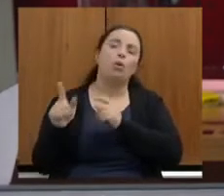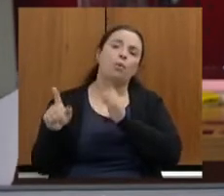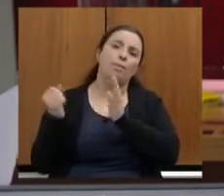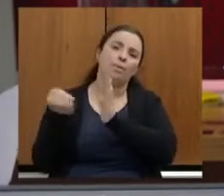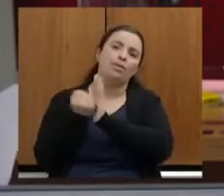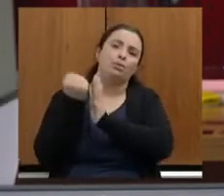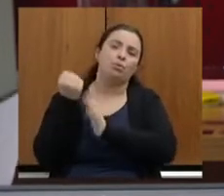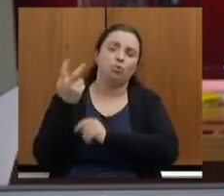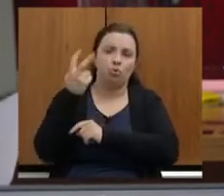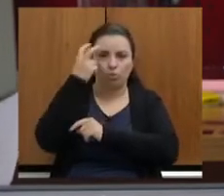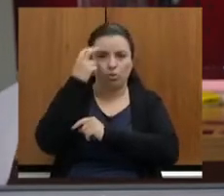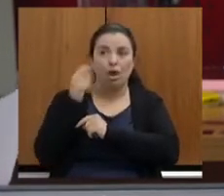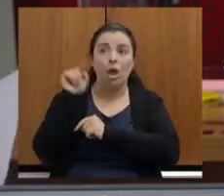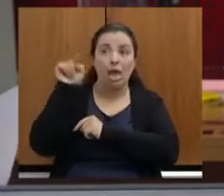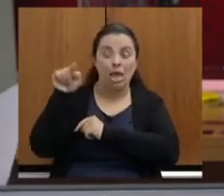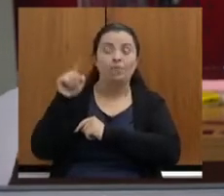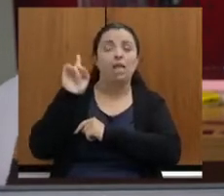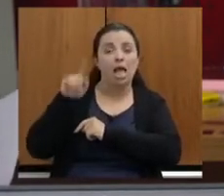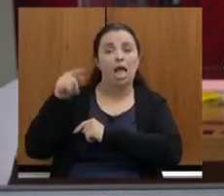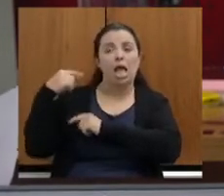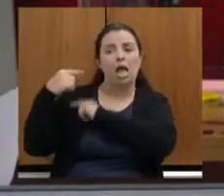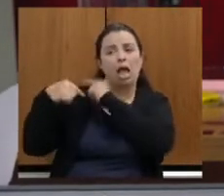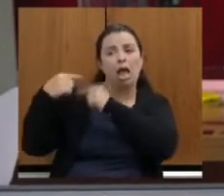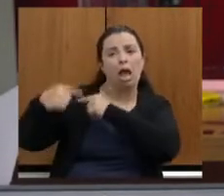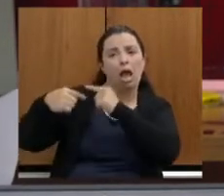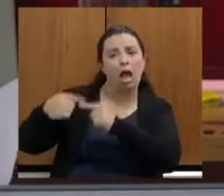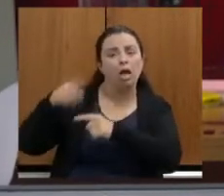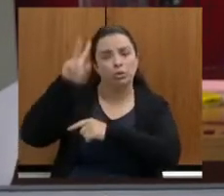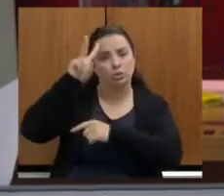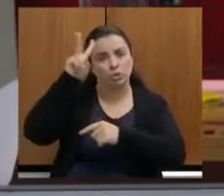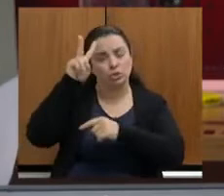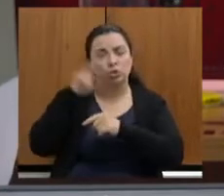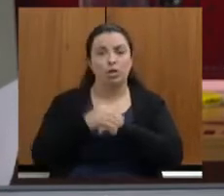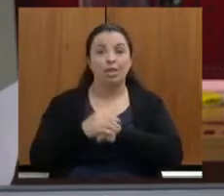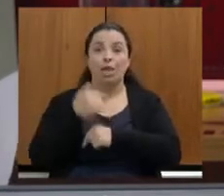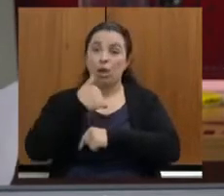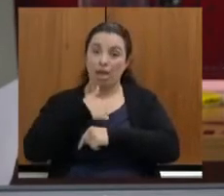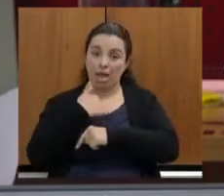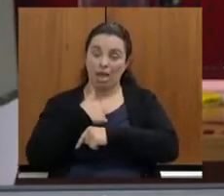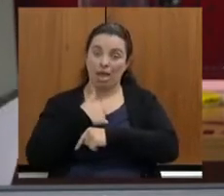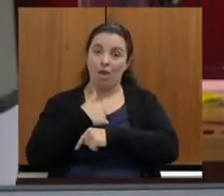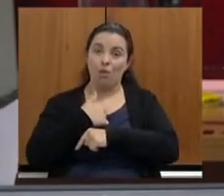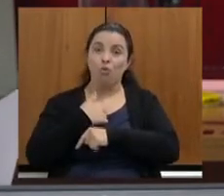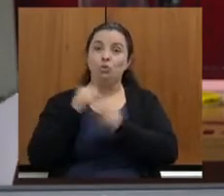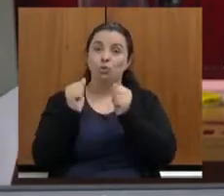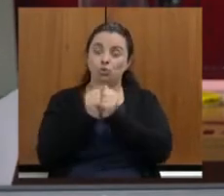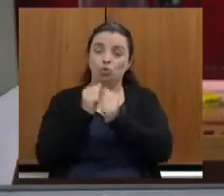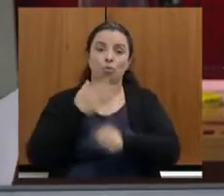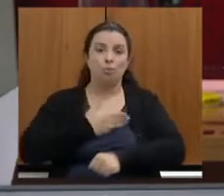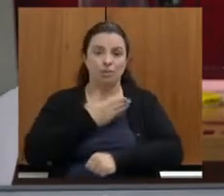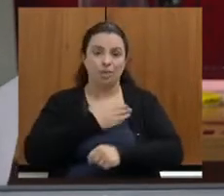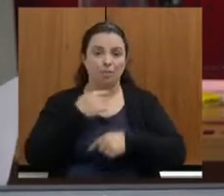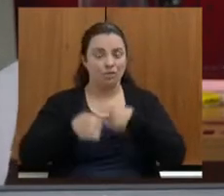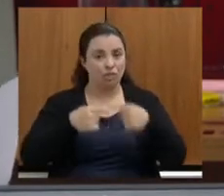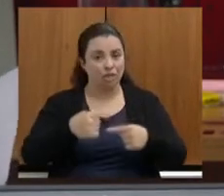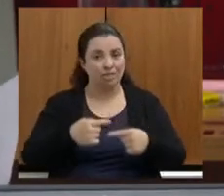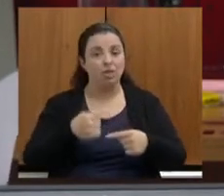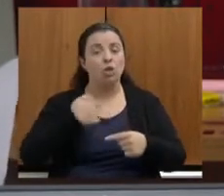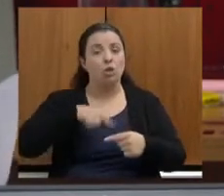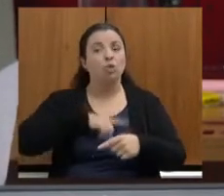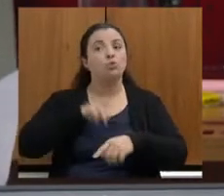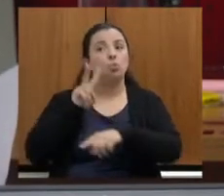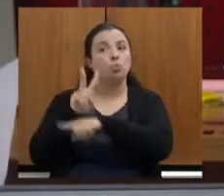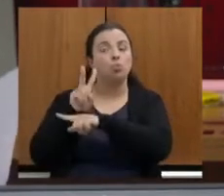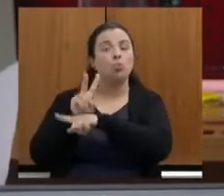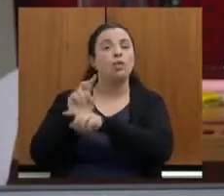história então eu e minha geração queremos cuidar daquilo que herdamos para entregar as